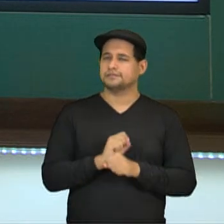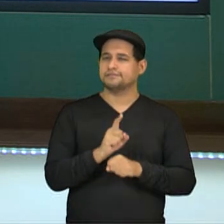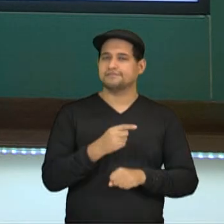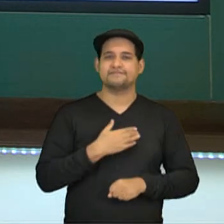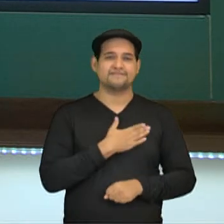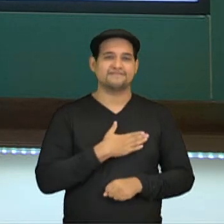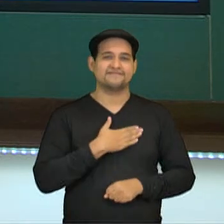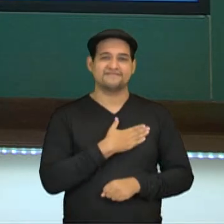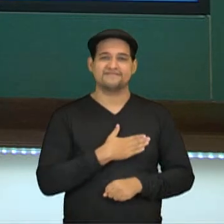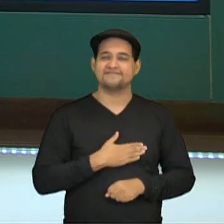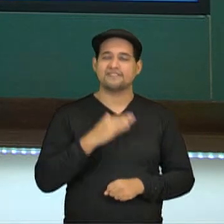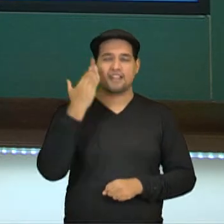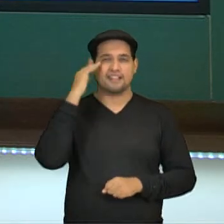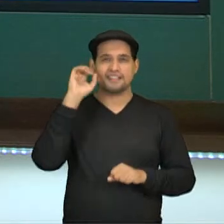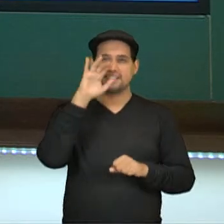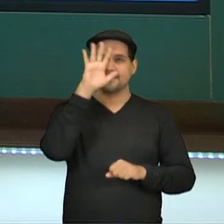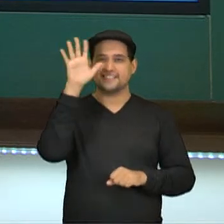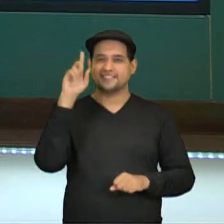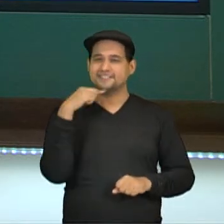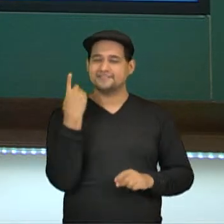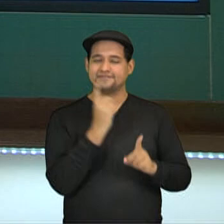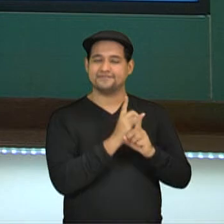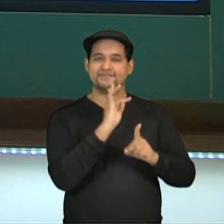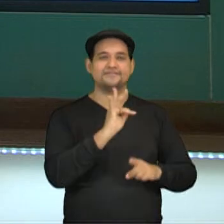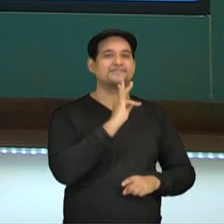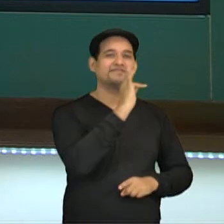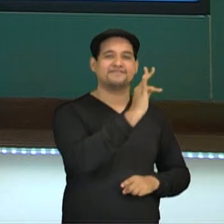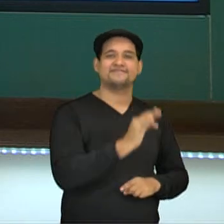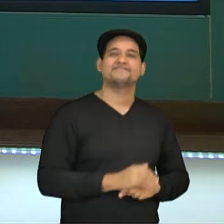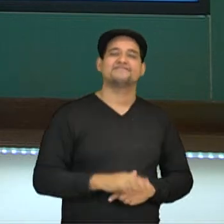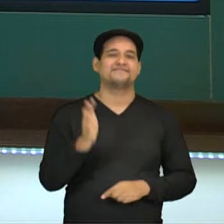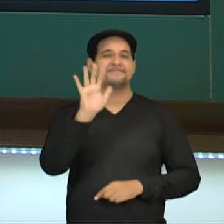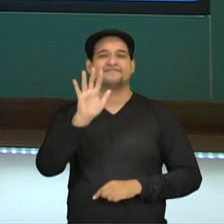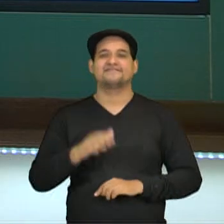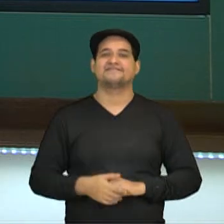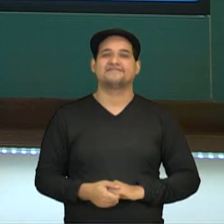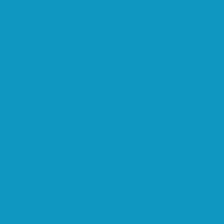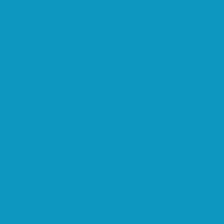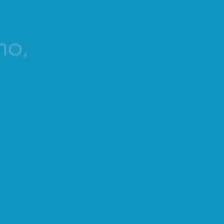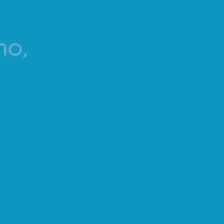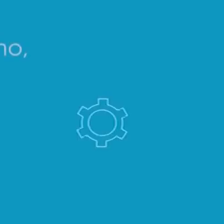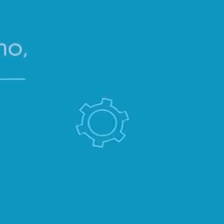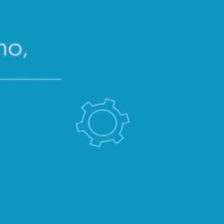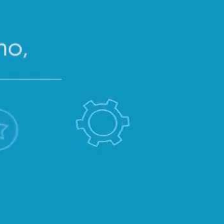Espero que vocês tenham gostado, tenham entendido e a gente se vê na próxima aula. Até mais!